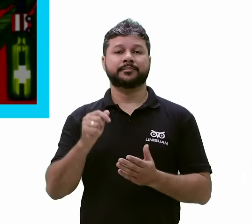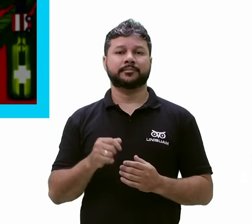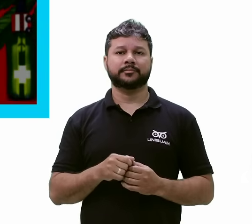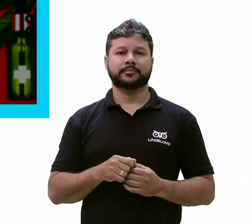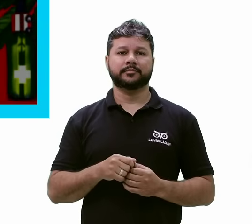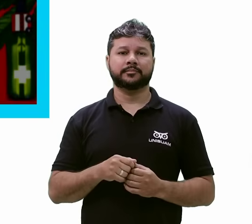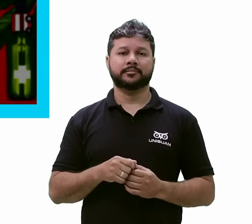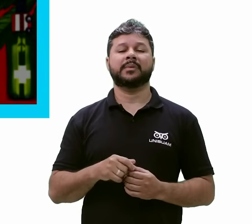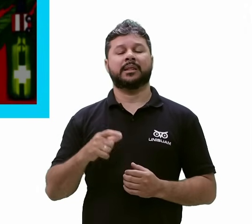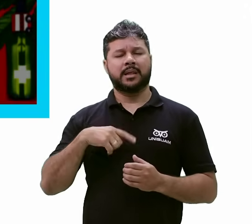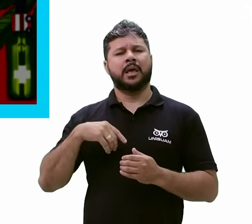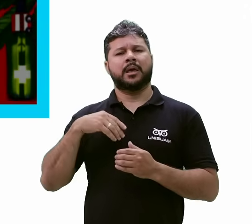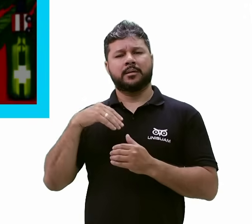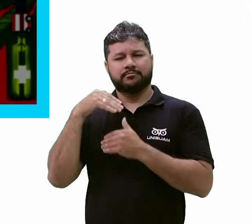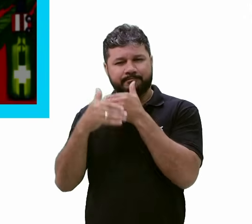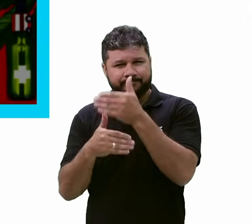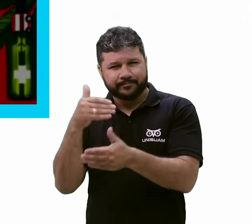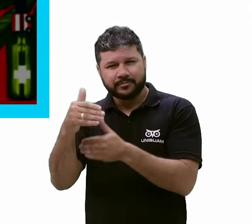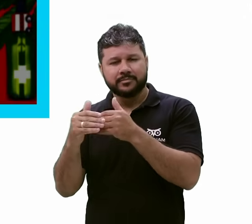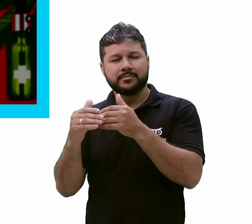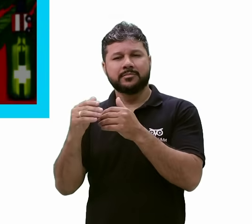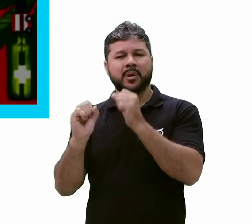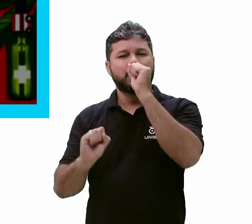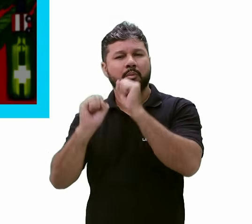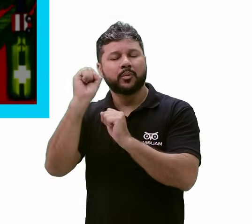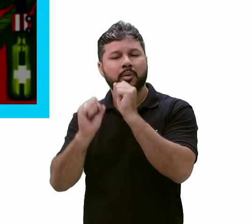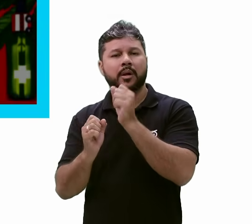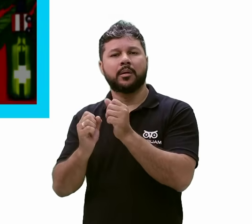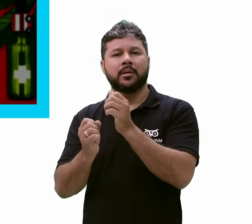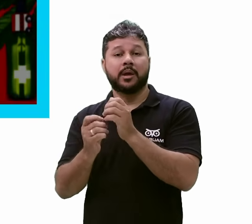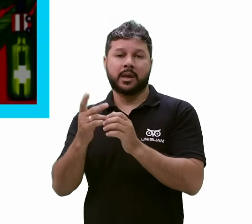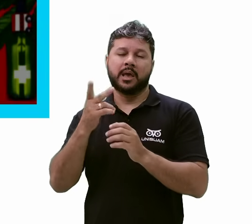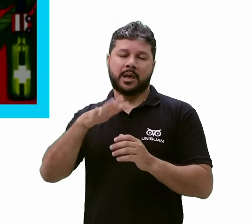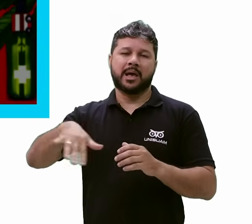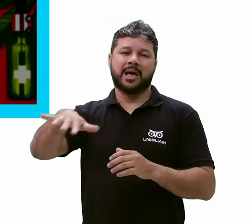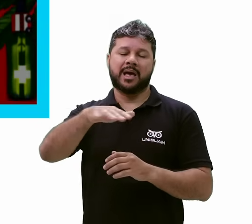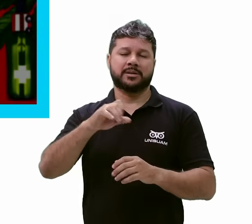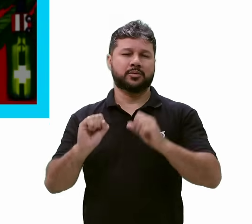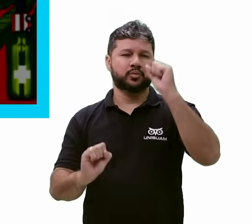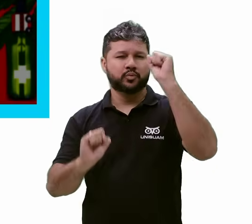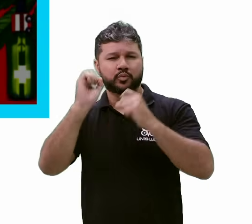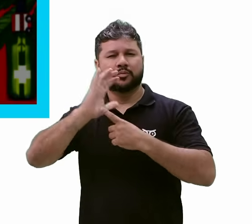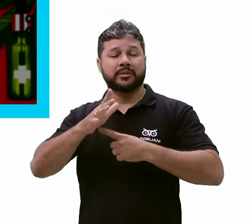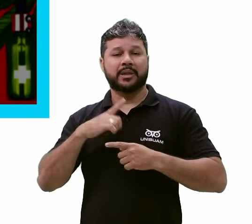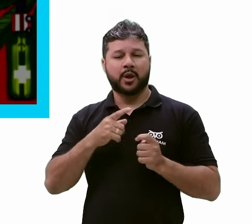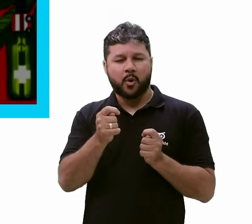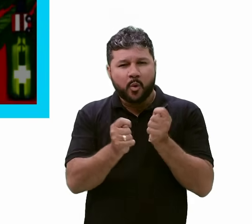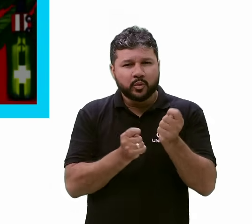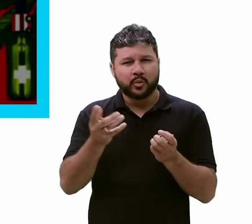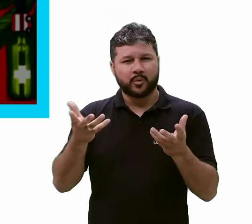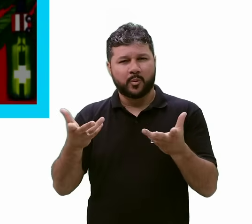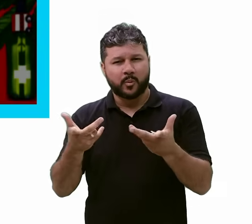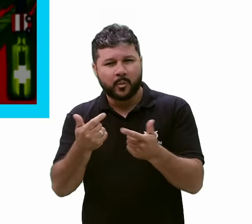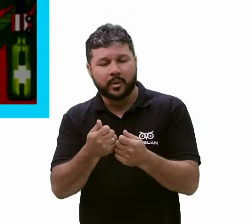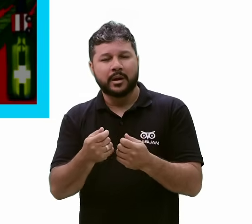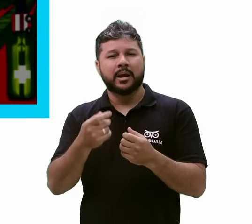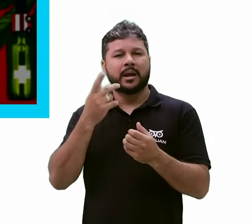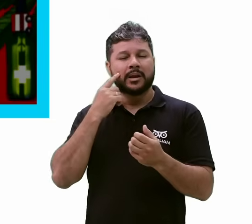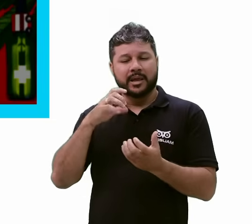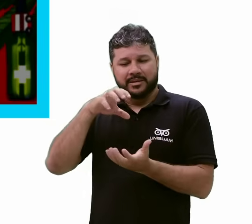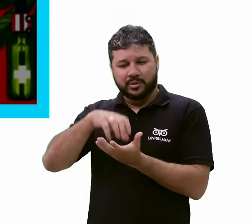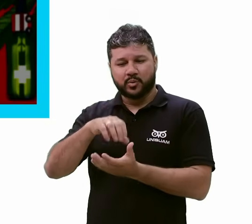que tem todo o procedimento de produção deles industrial, então tem todo o controle de